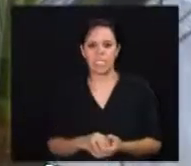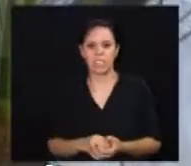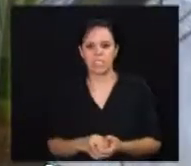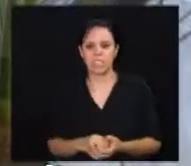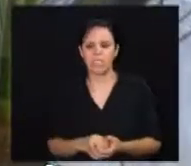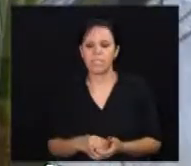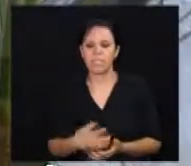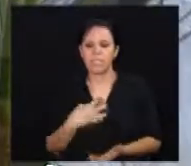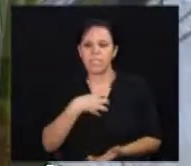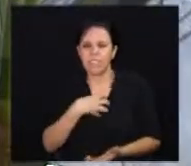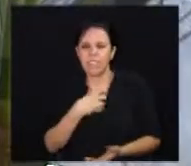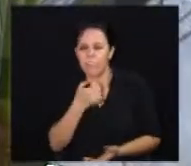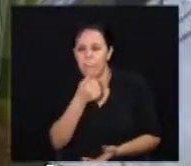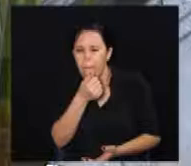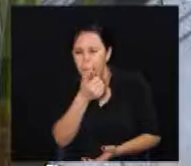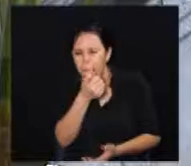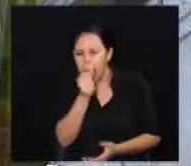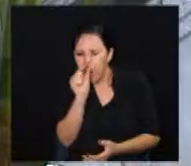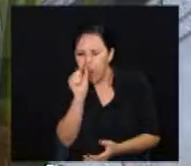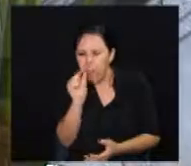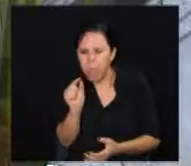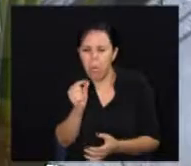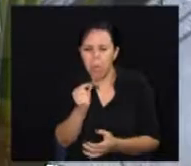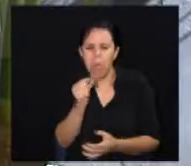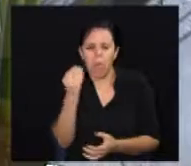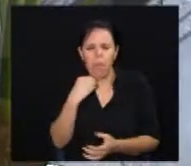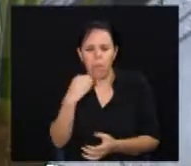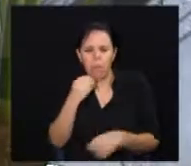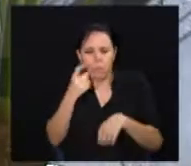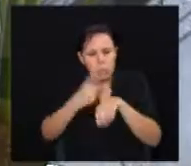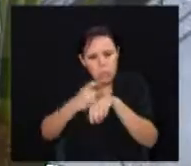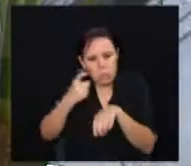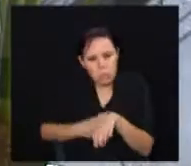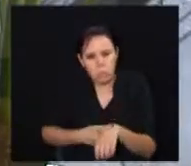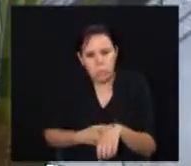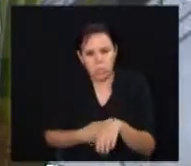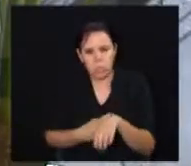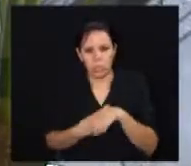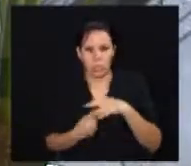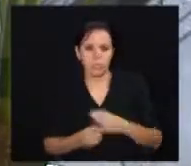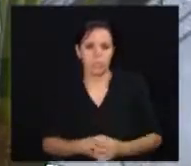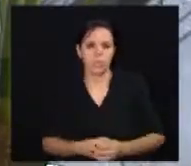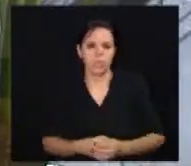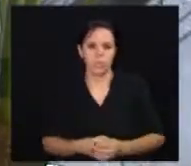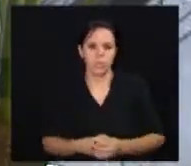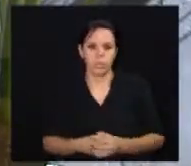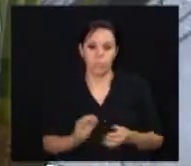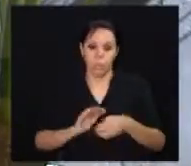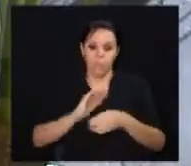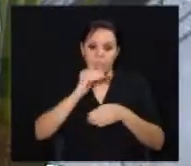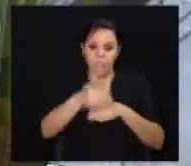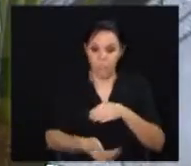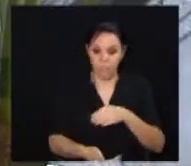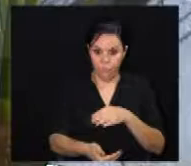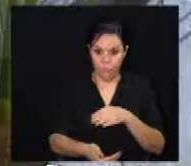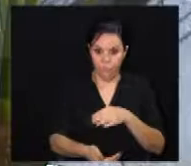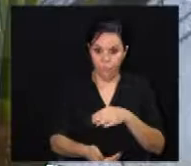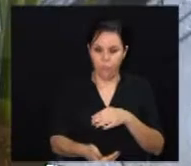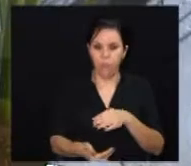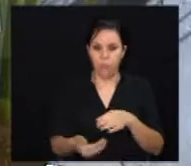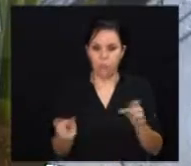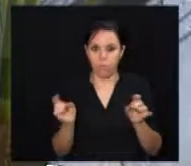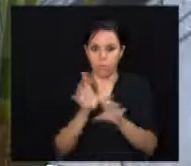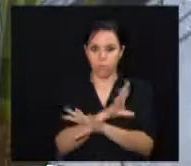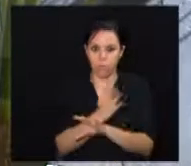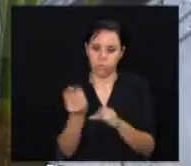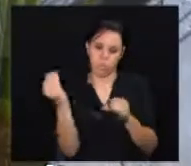ainda esteja um pouquinho duro, quase cru, né? Cozida por fora e o meinho dela um pouquinho mais durinho. Então esse é o ponto que